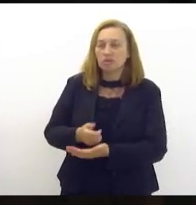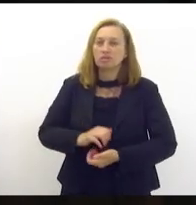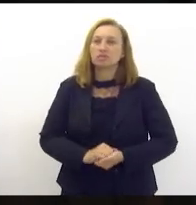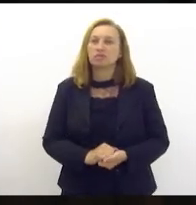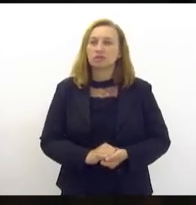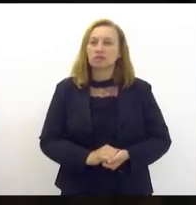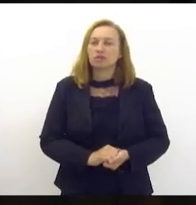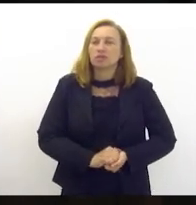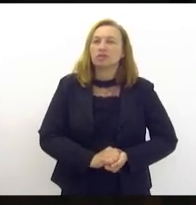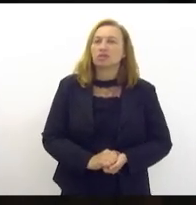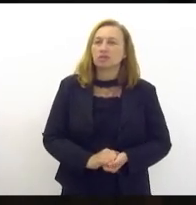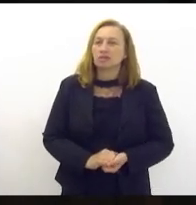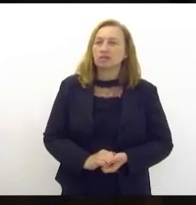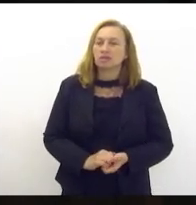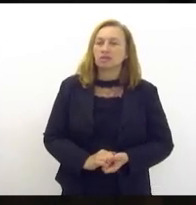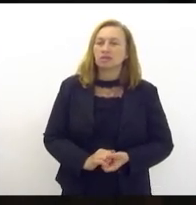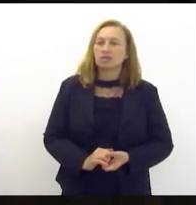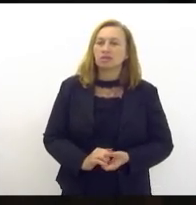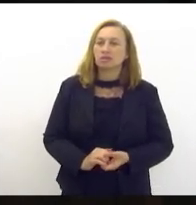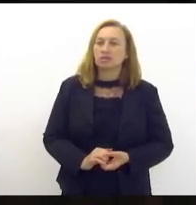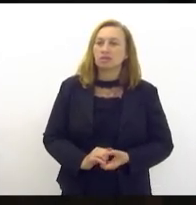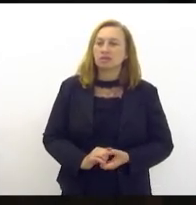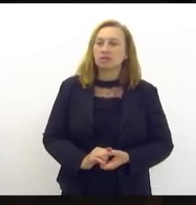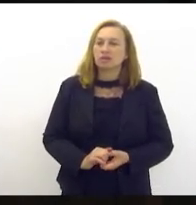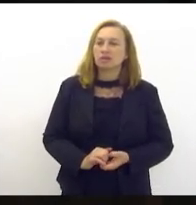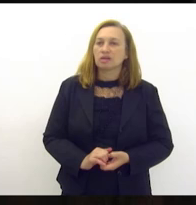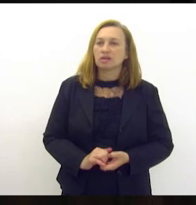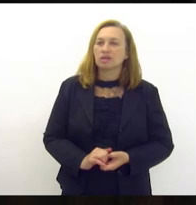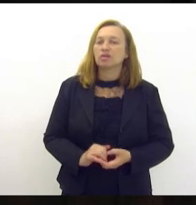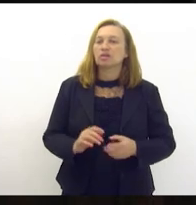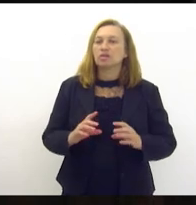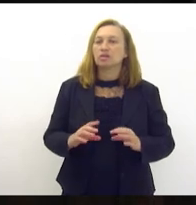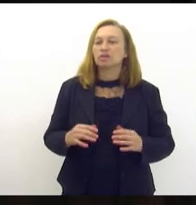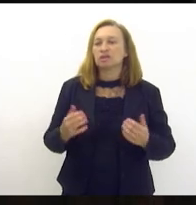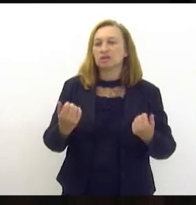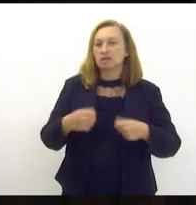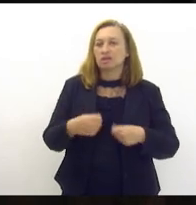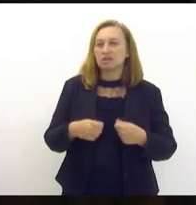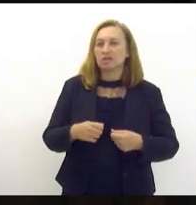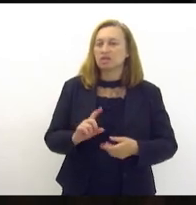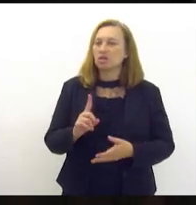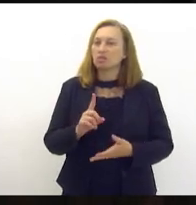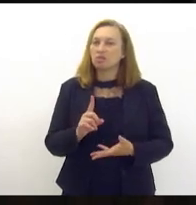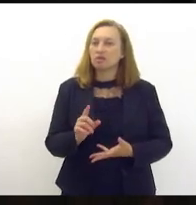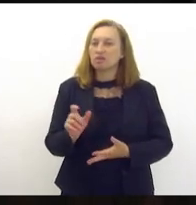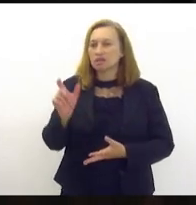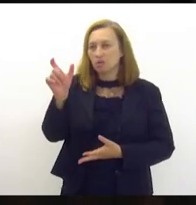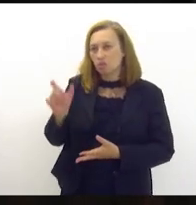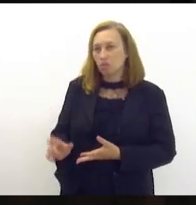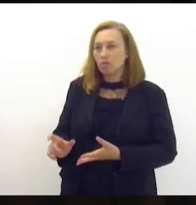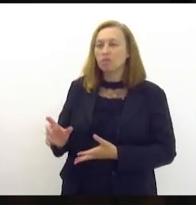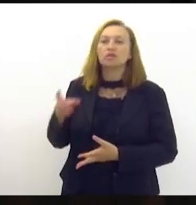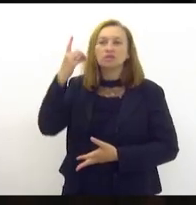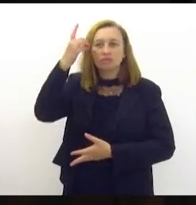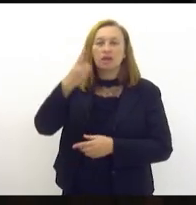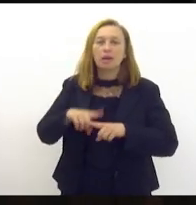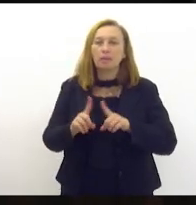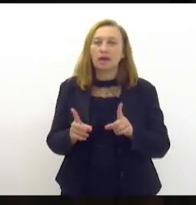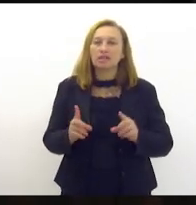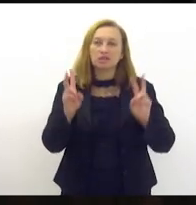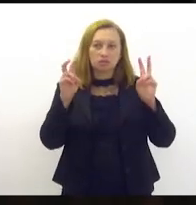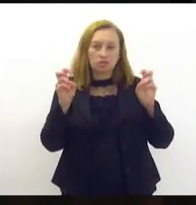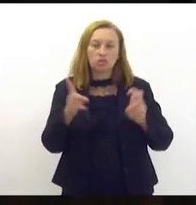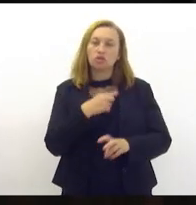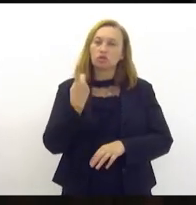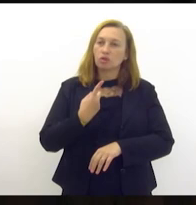forma energética as medidas necessárias, não por se tratar de uma parlamentar, mas sim por se tratar da situação que o